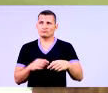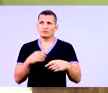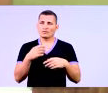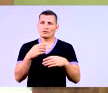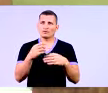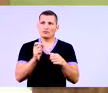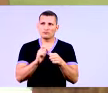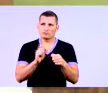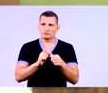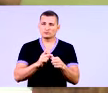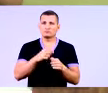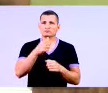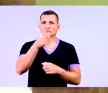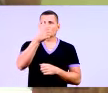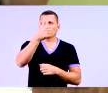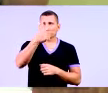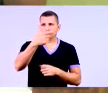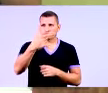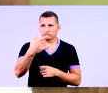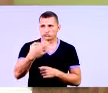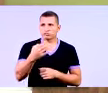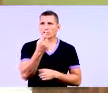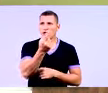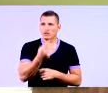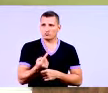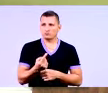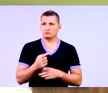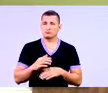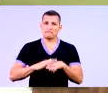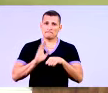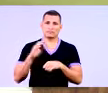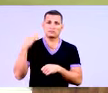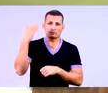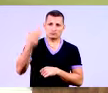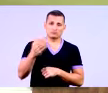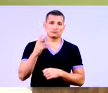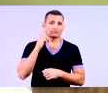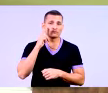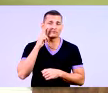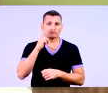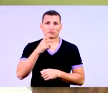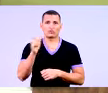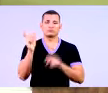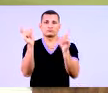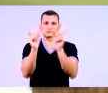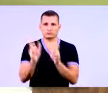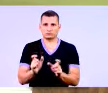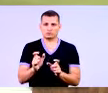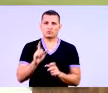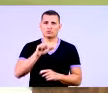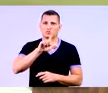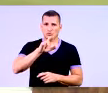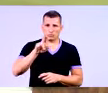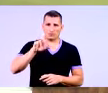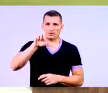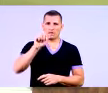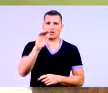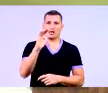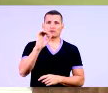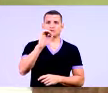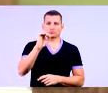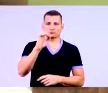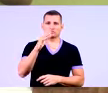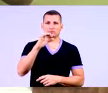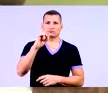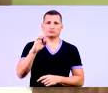uma instrução de cada vez mais pra frente a gente vai ver um outro tipo de estrutura chamada laço de repetição mas agora a gente não vai tratar